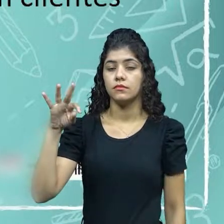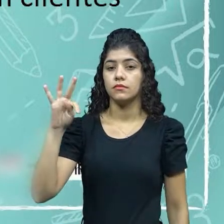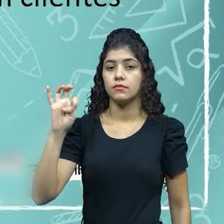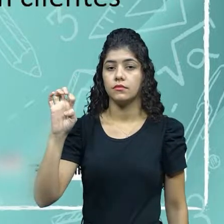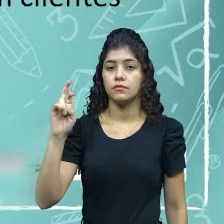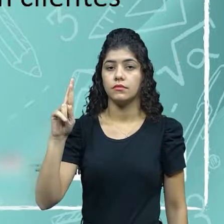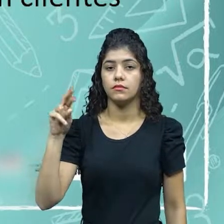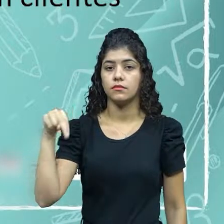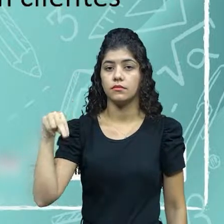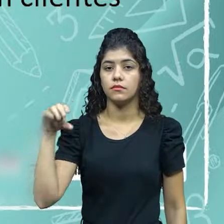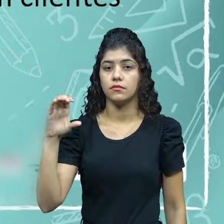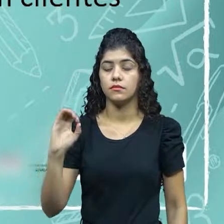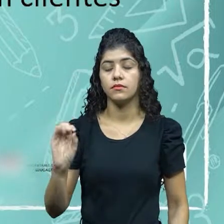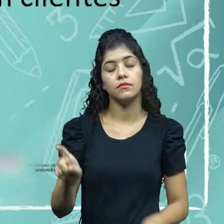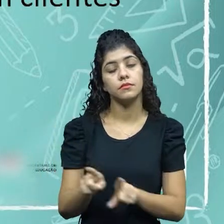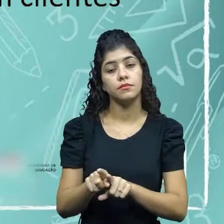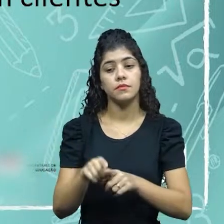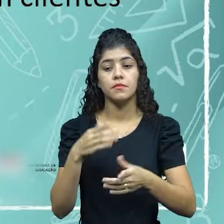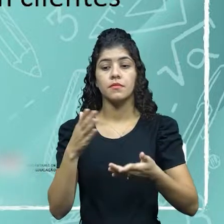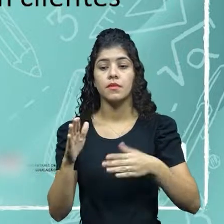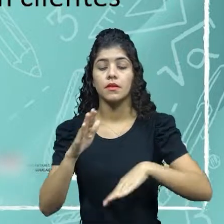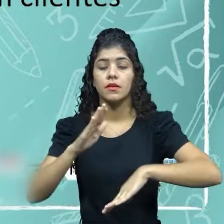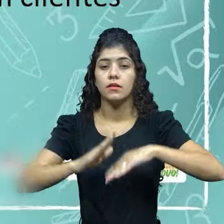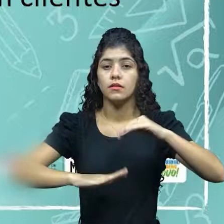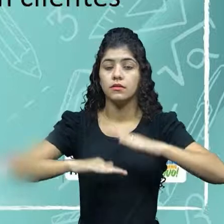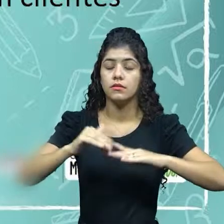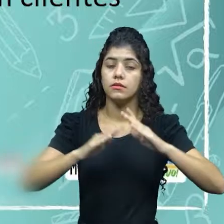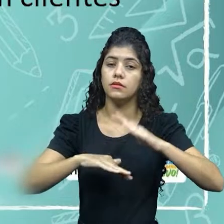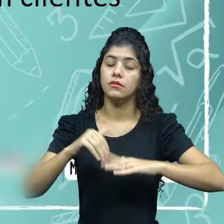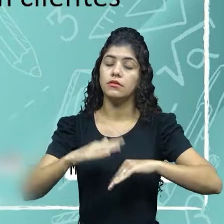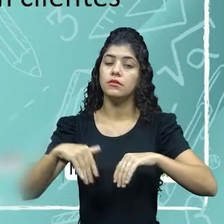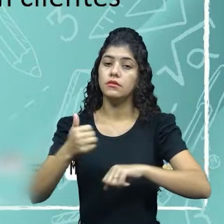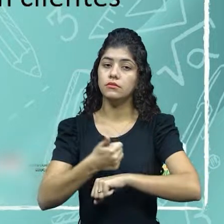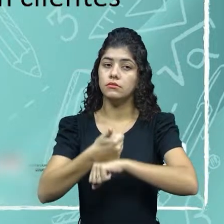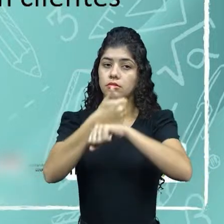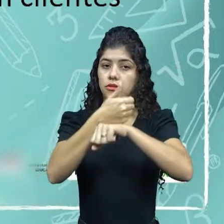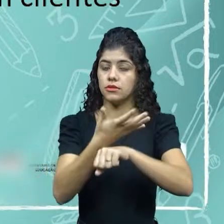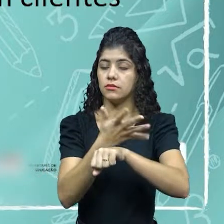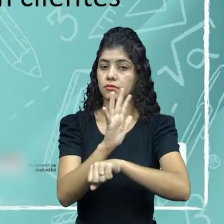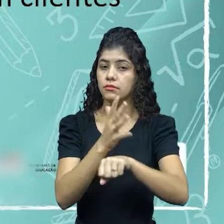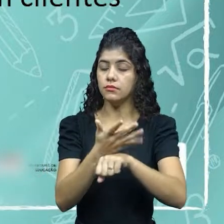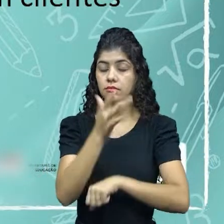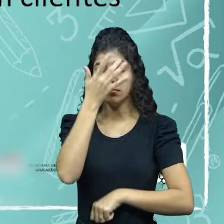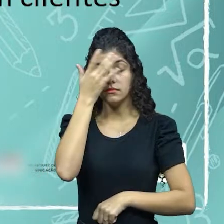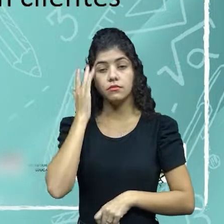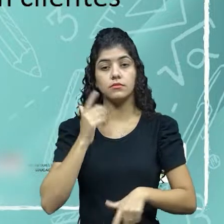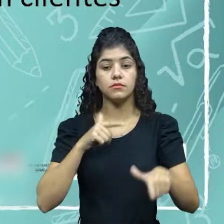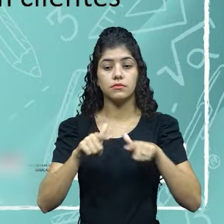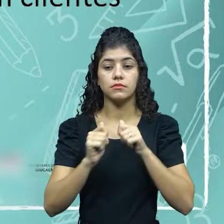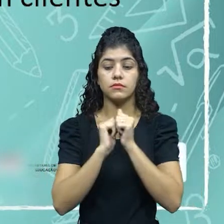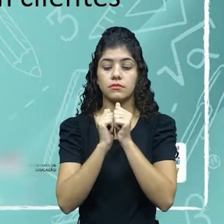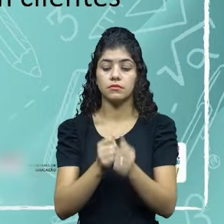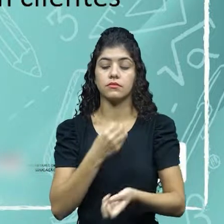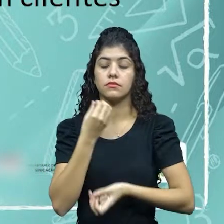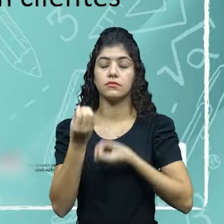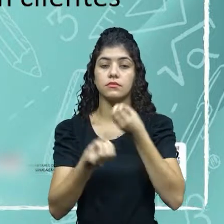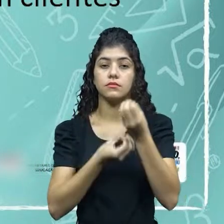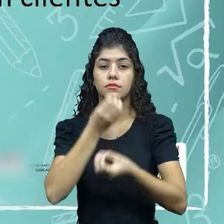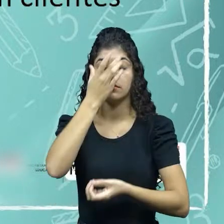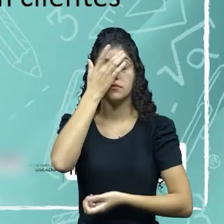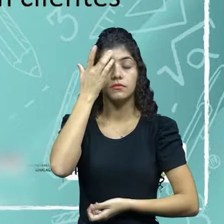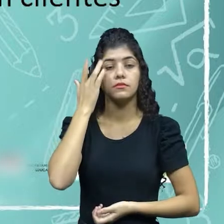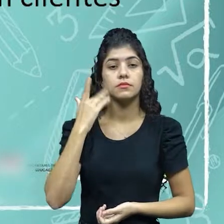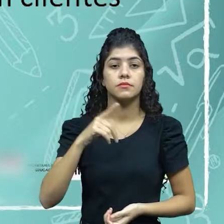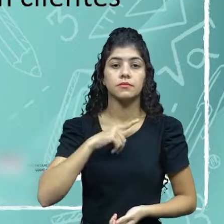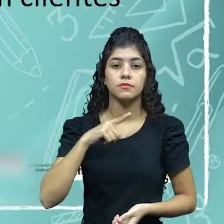e capacitação dos colaboradores para ter um ótimo relacionamento, ou seja, já é aquela questão do como é que os funcionários vão